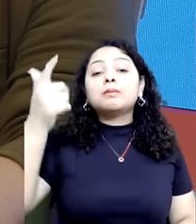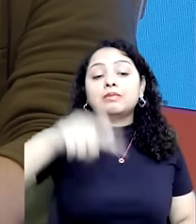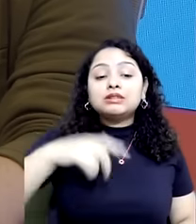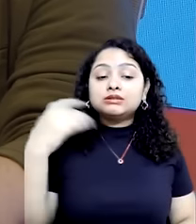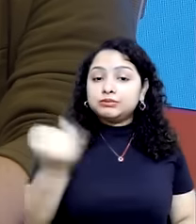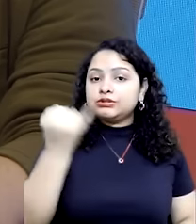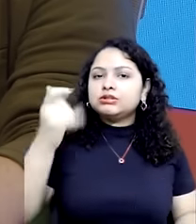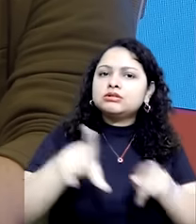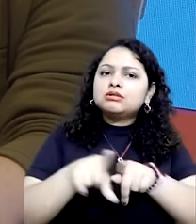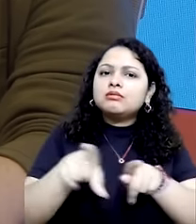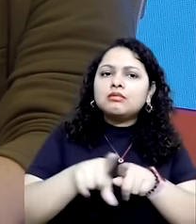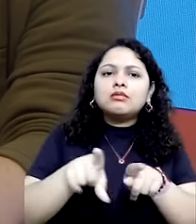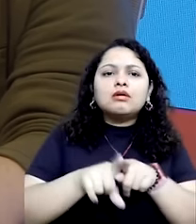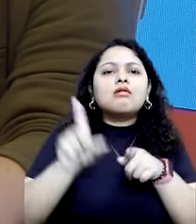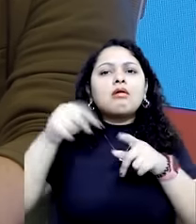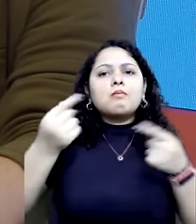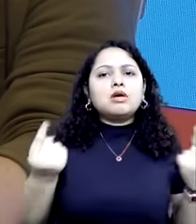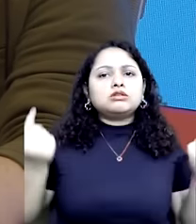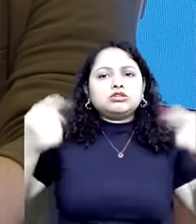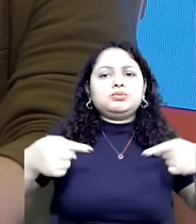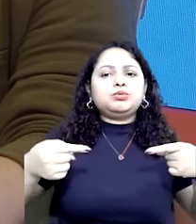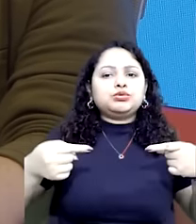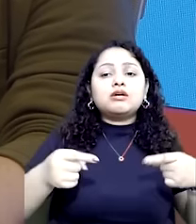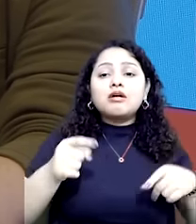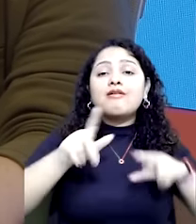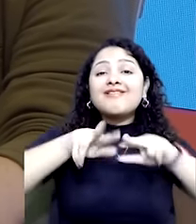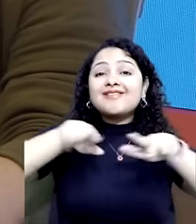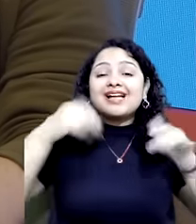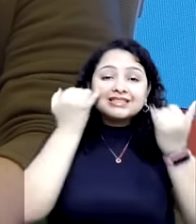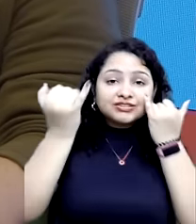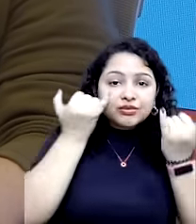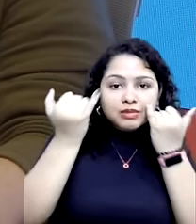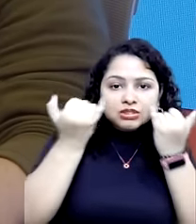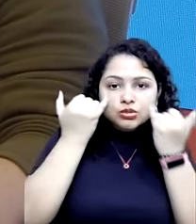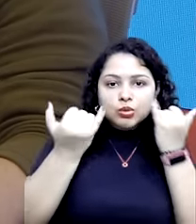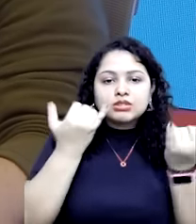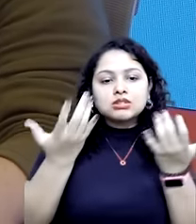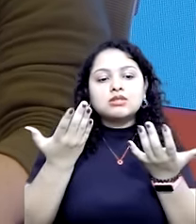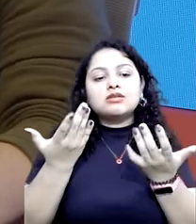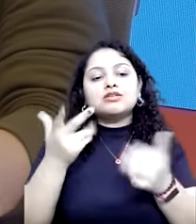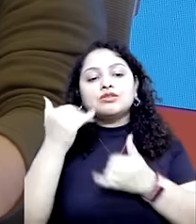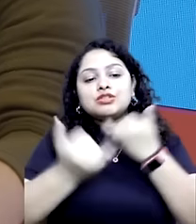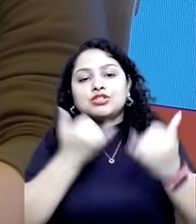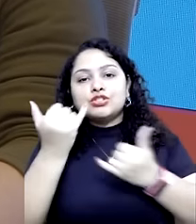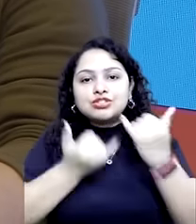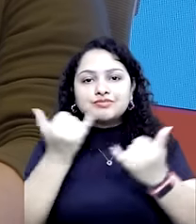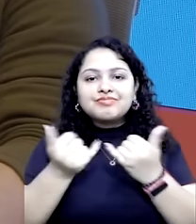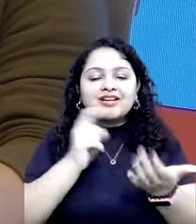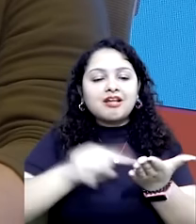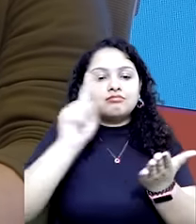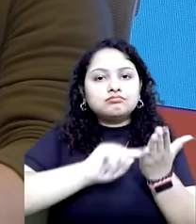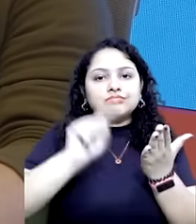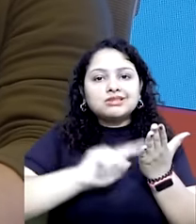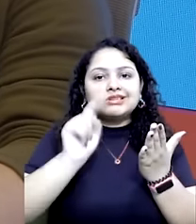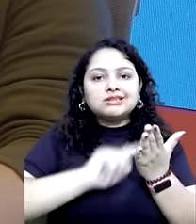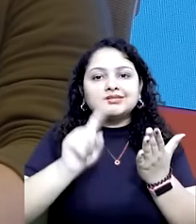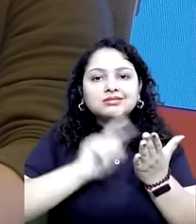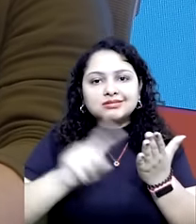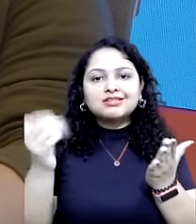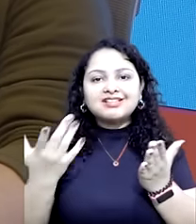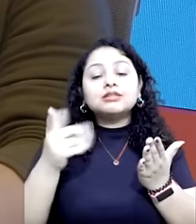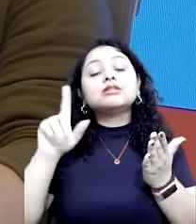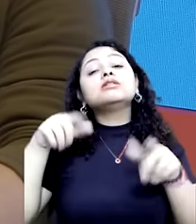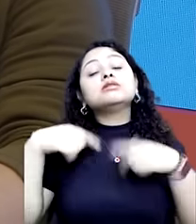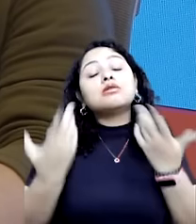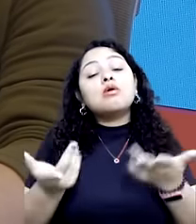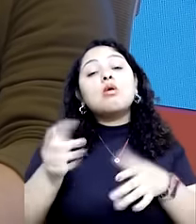importante também é aquilo né uma disputa é muita informação tudo ao mesmo tempo dedinho a gente brinca né dedinho nervoso rápido ali e então